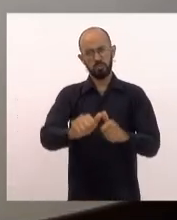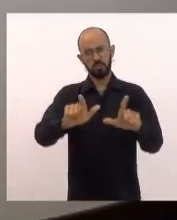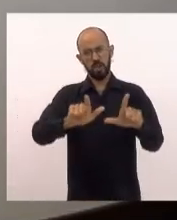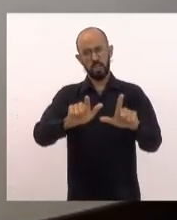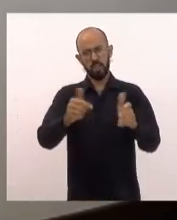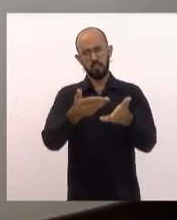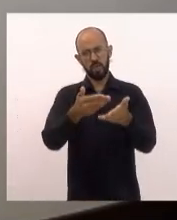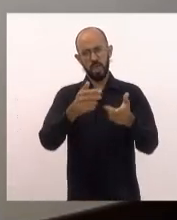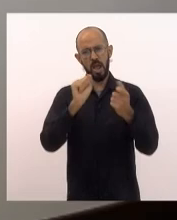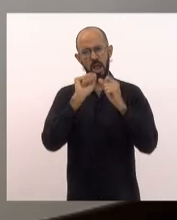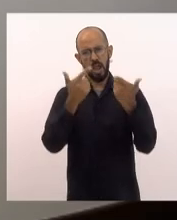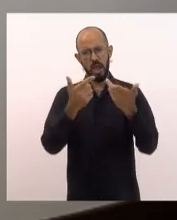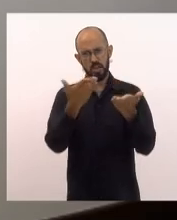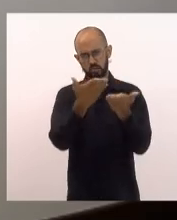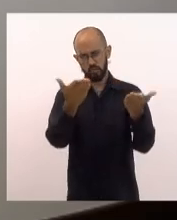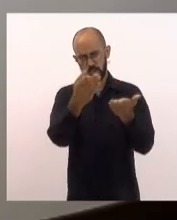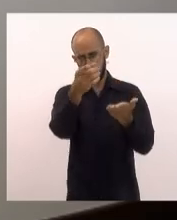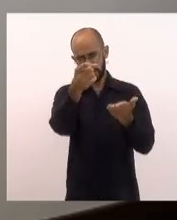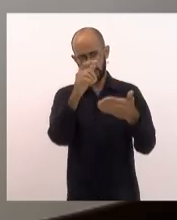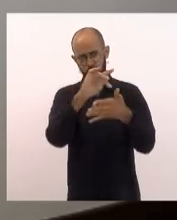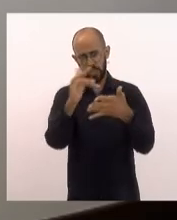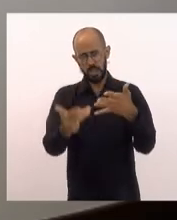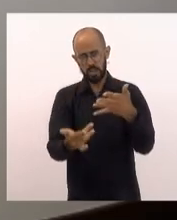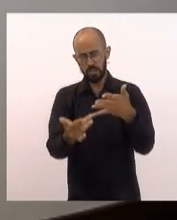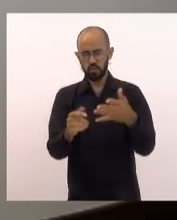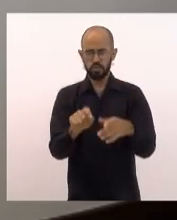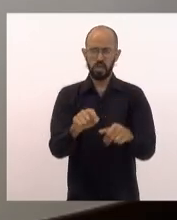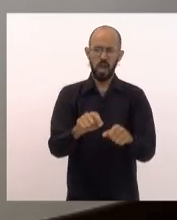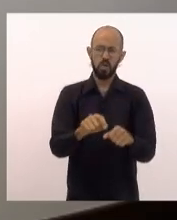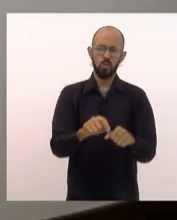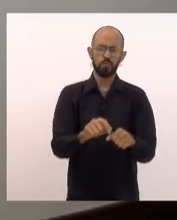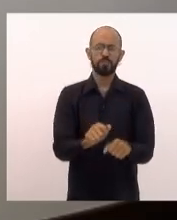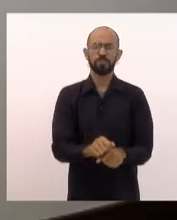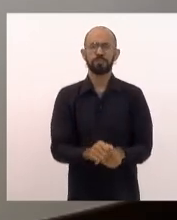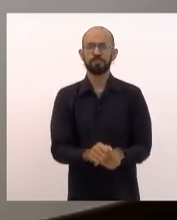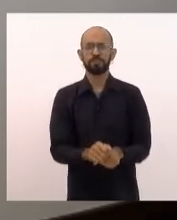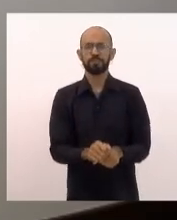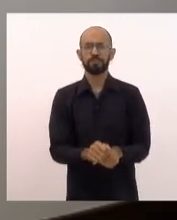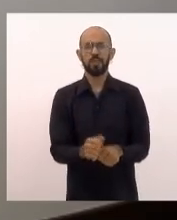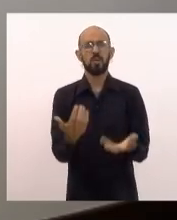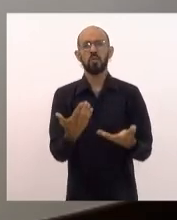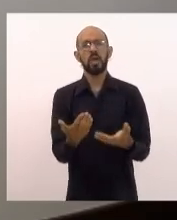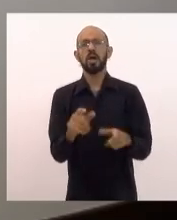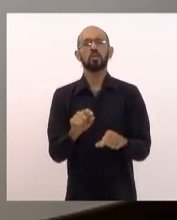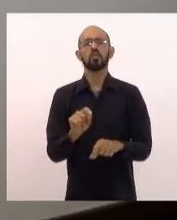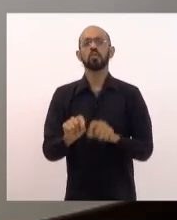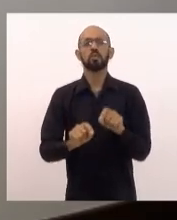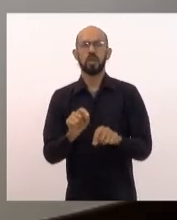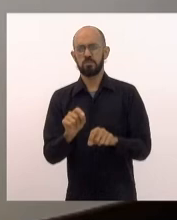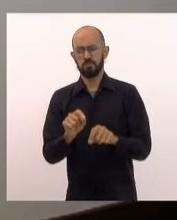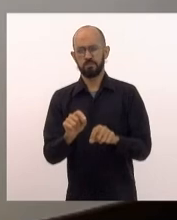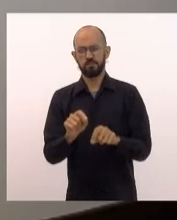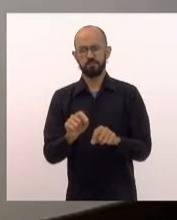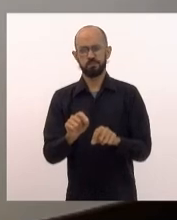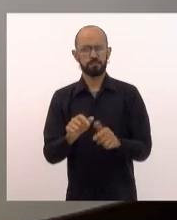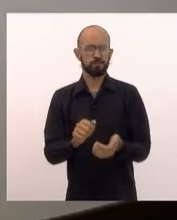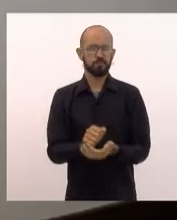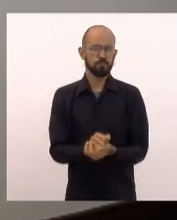Alerj, pelas redes sociais. Enfim, eu quero, em primeiro lugar,